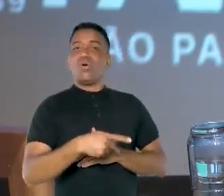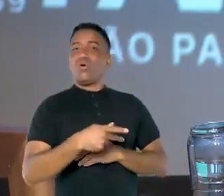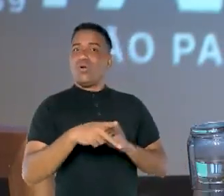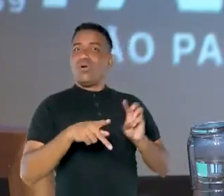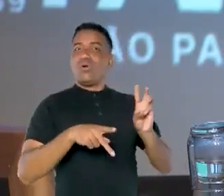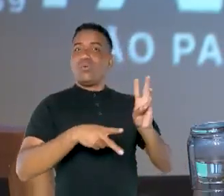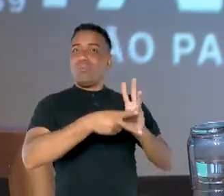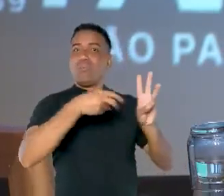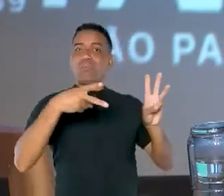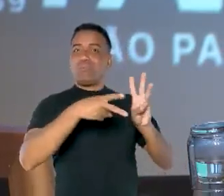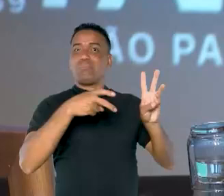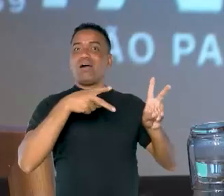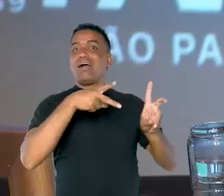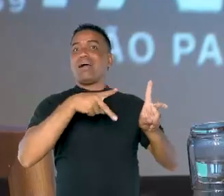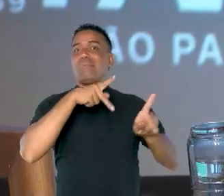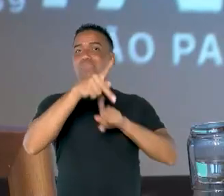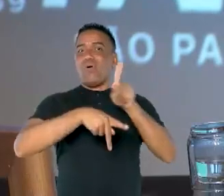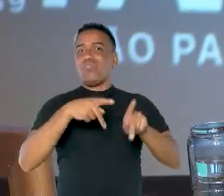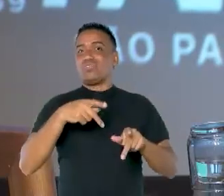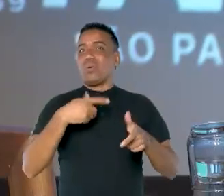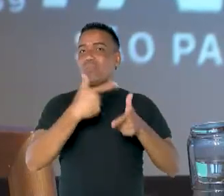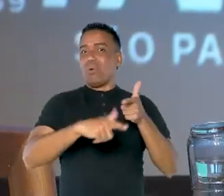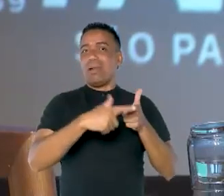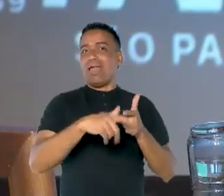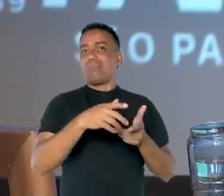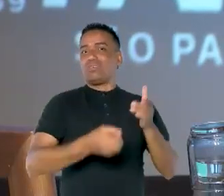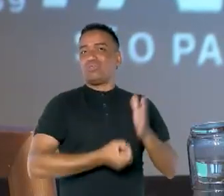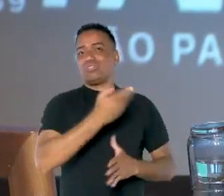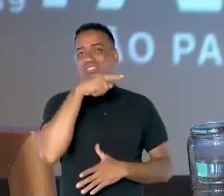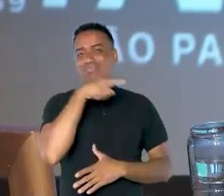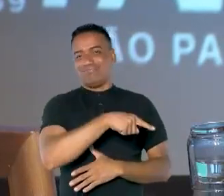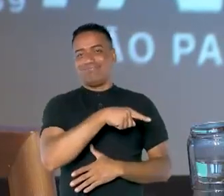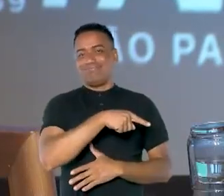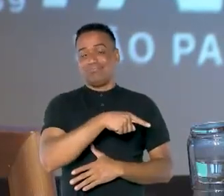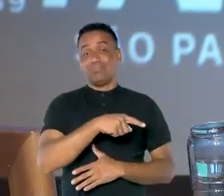comunidades tradicionais, é um problema para as comunidades tradicionais,